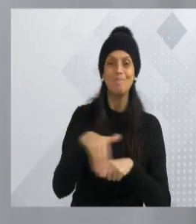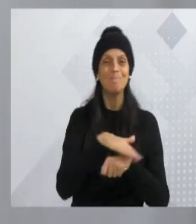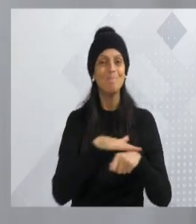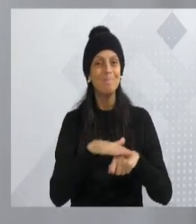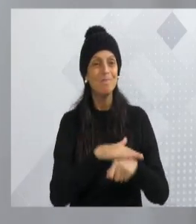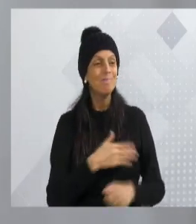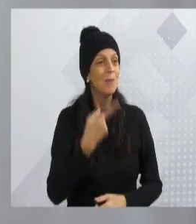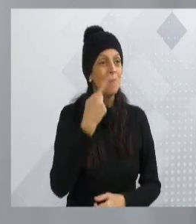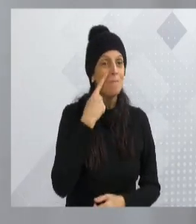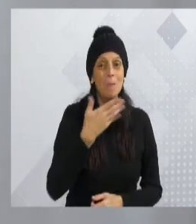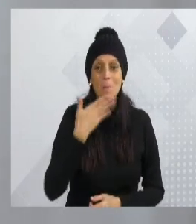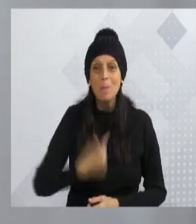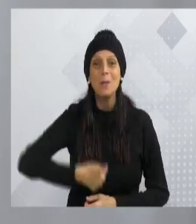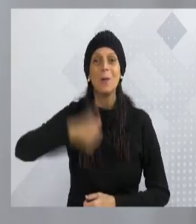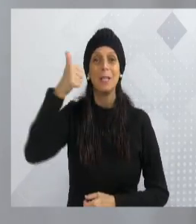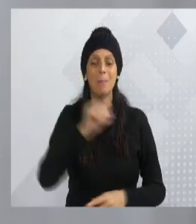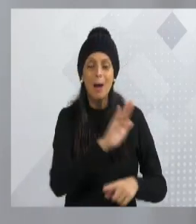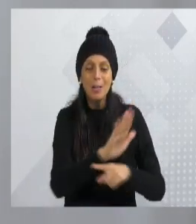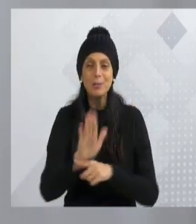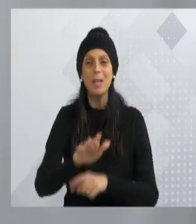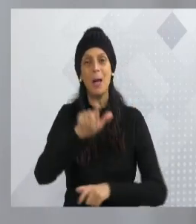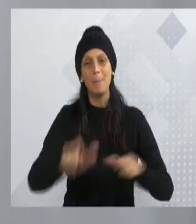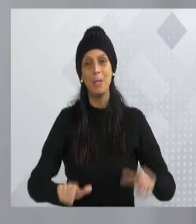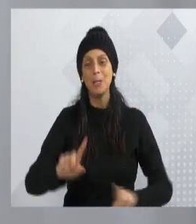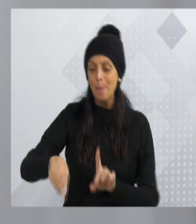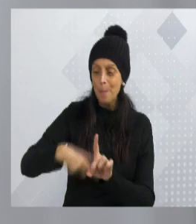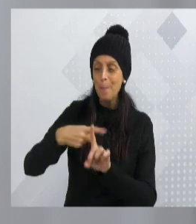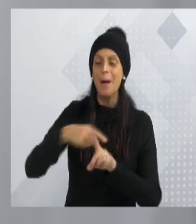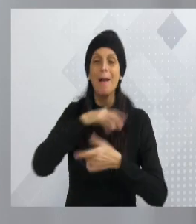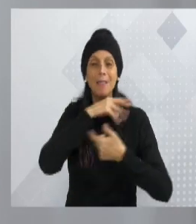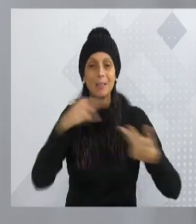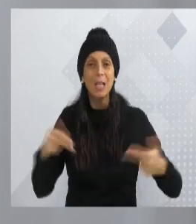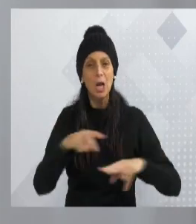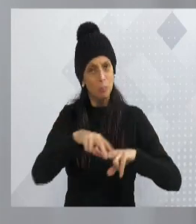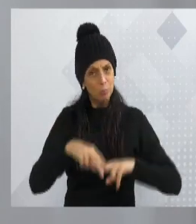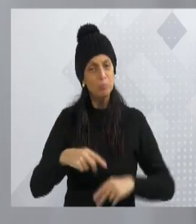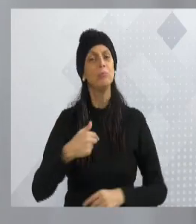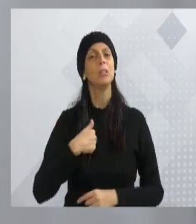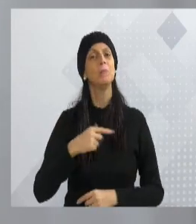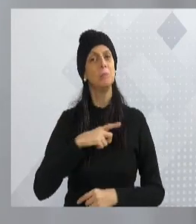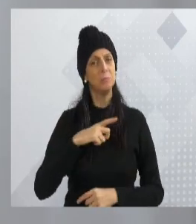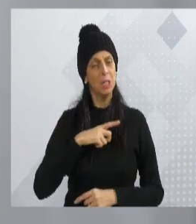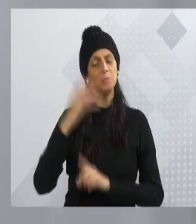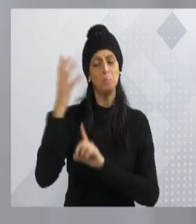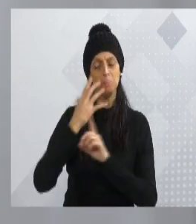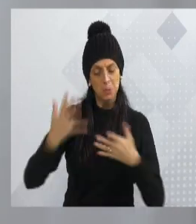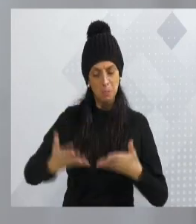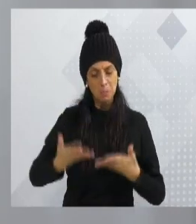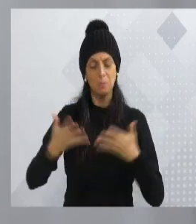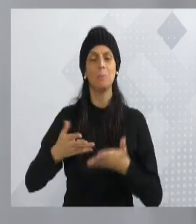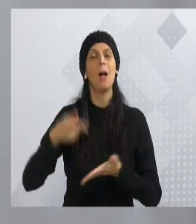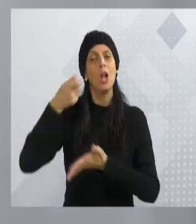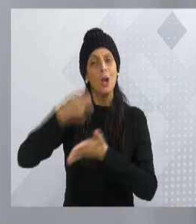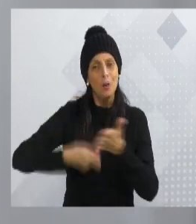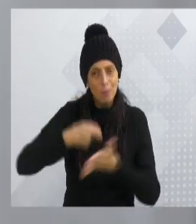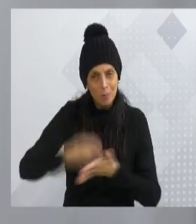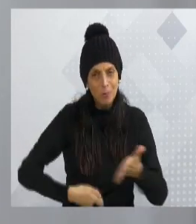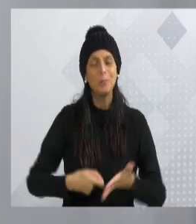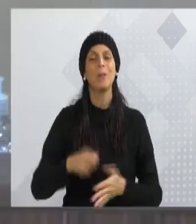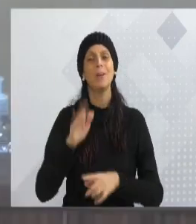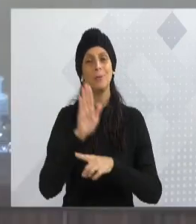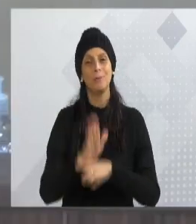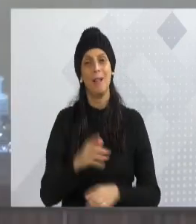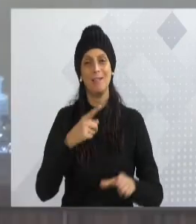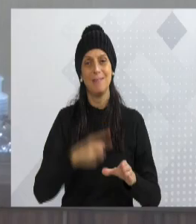melhorias reais para a vida das pessoas e dos animais que nos motiva tá aqui lutando pela cidade que a gente tanto ama com certeza uma parte a vereador